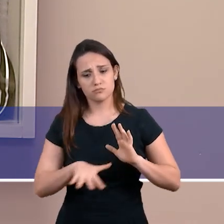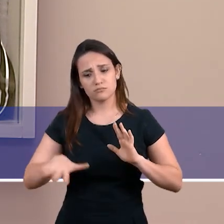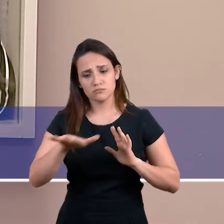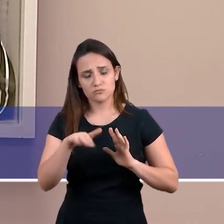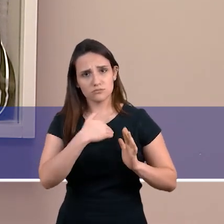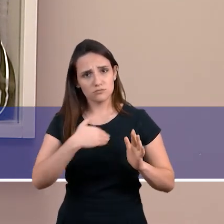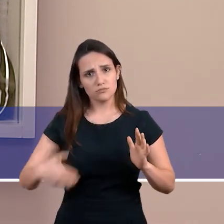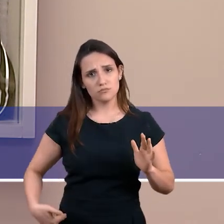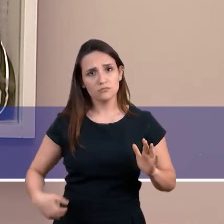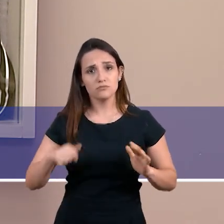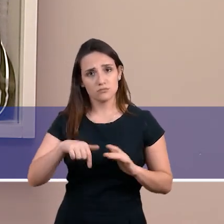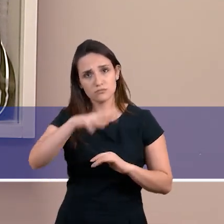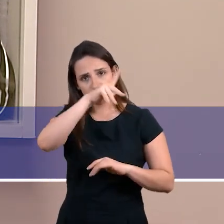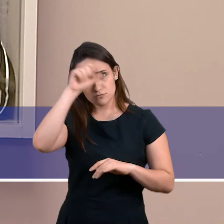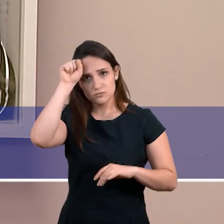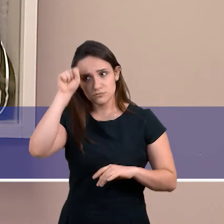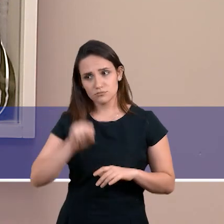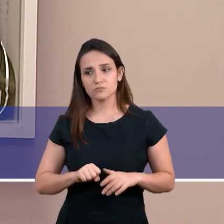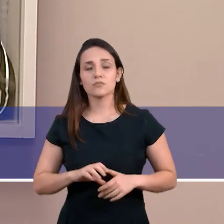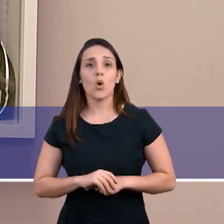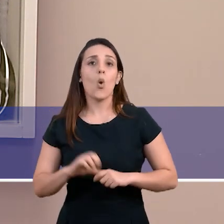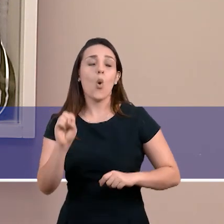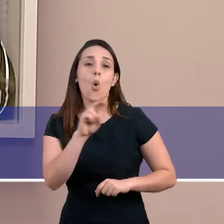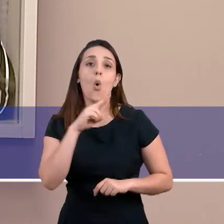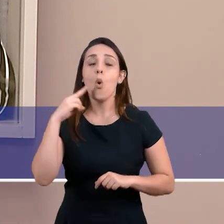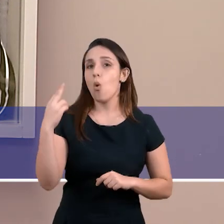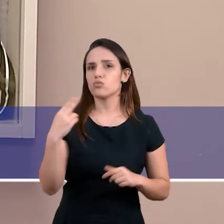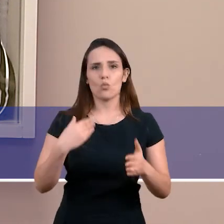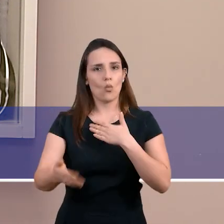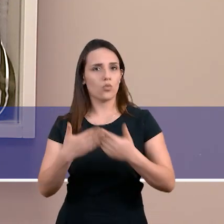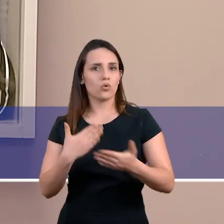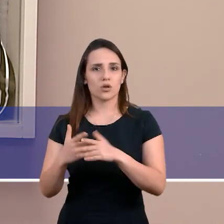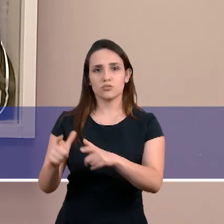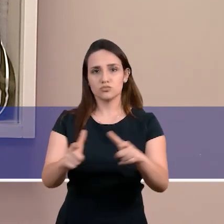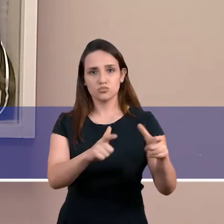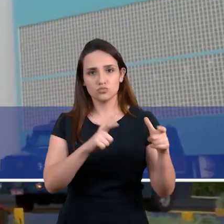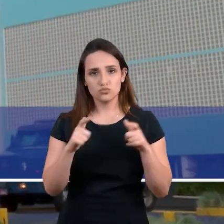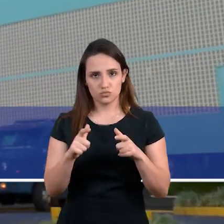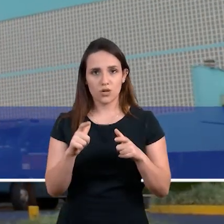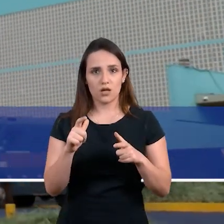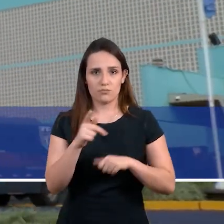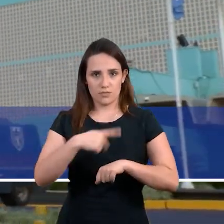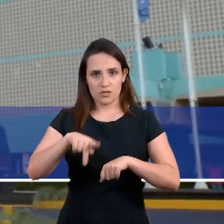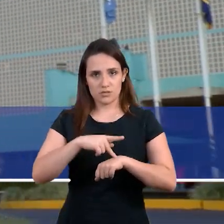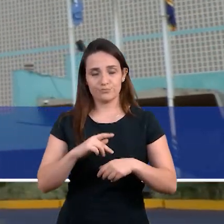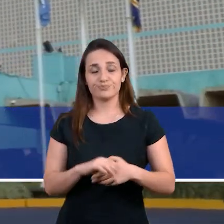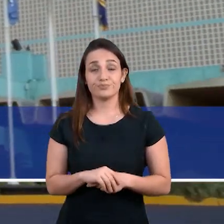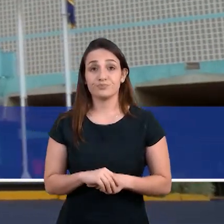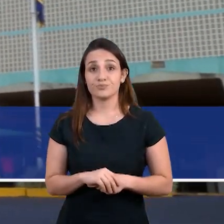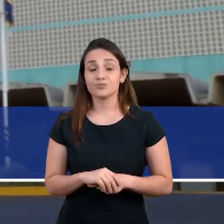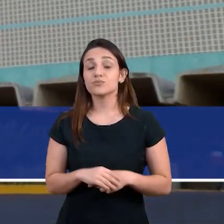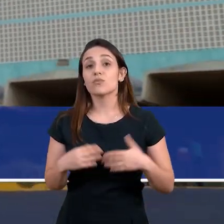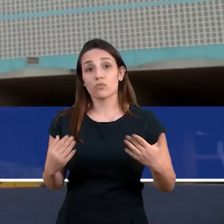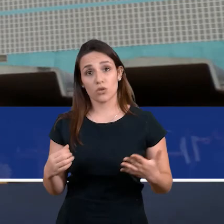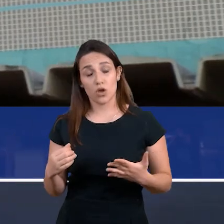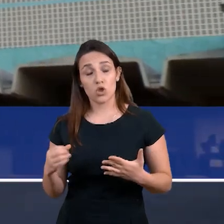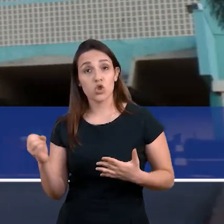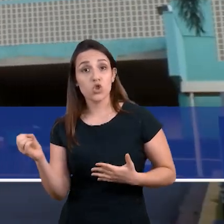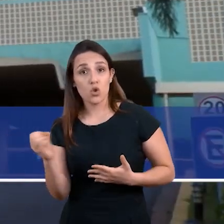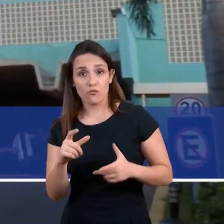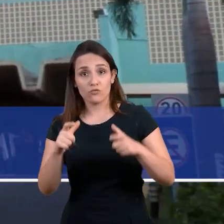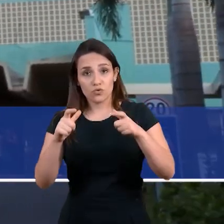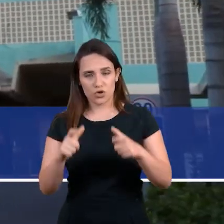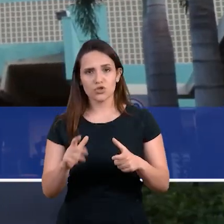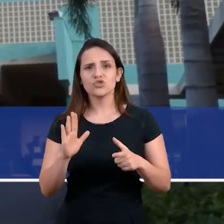na rede pública do nosso estado de Mato Grosso do Sul ou em qualquer lugar da federação. Um dos centros de saúde que já aderiram às